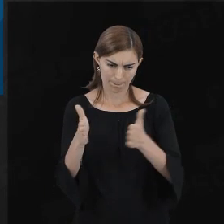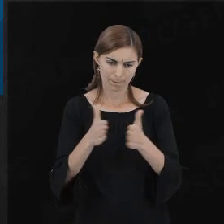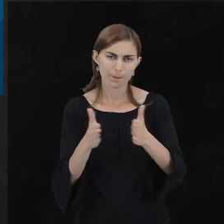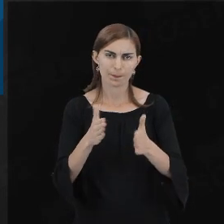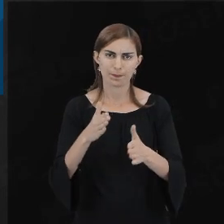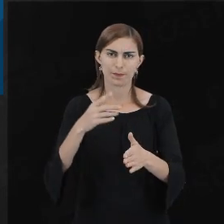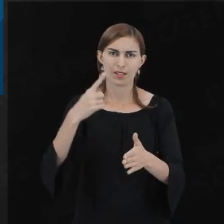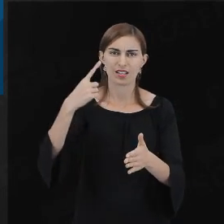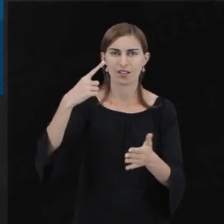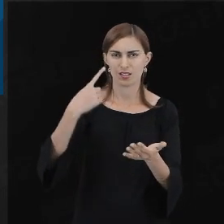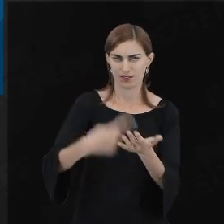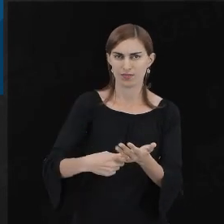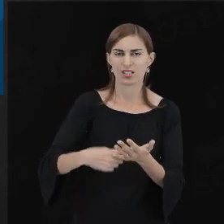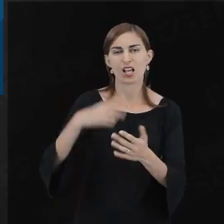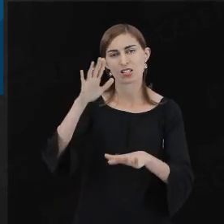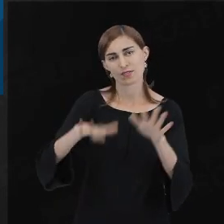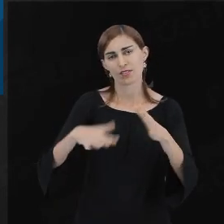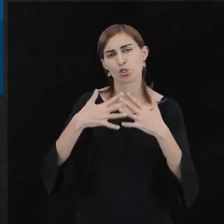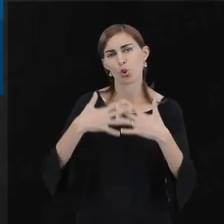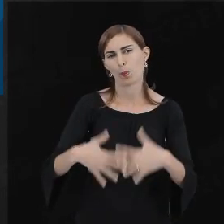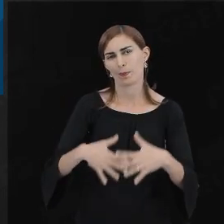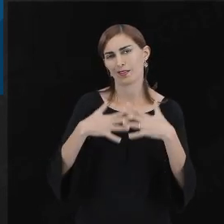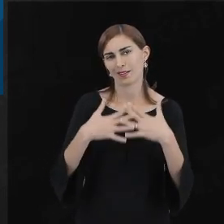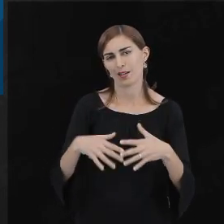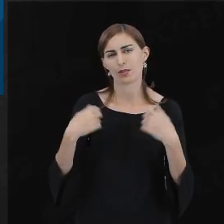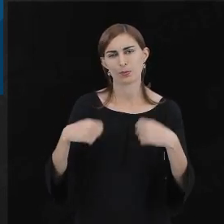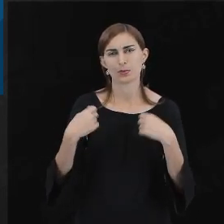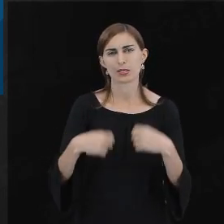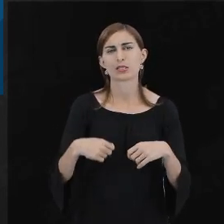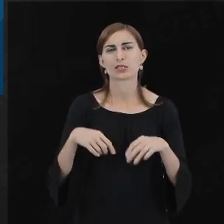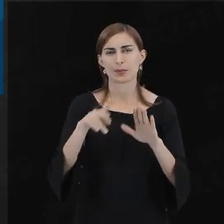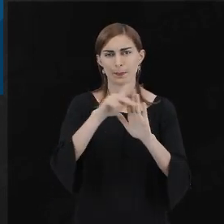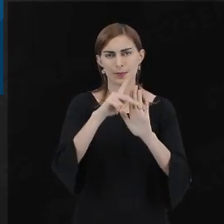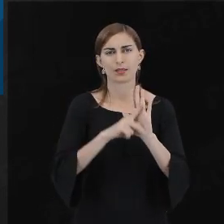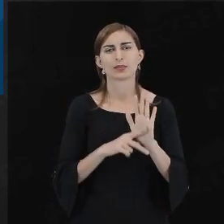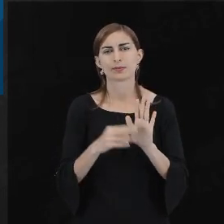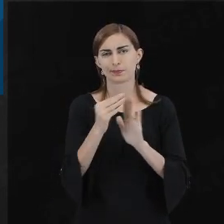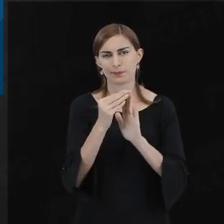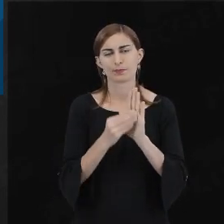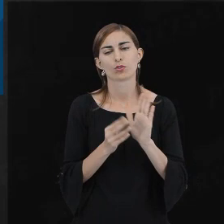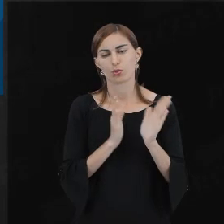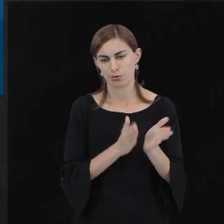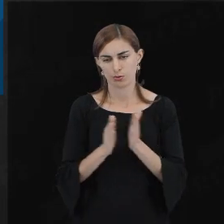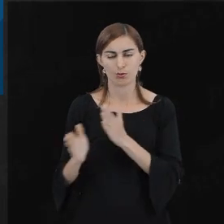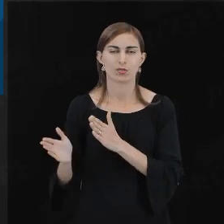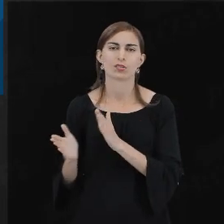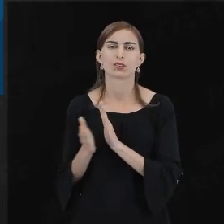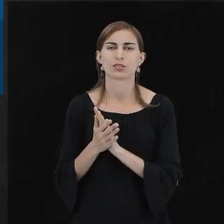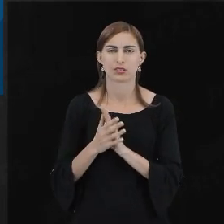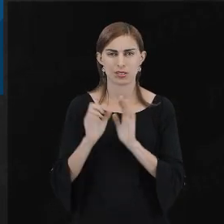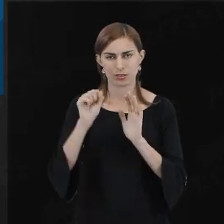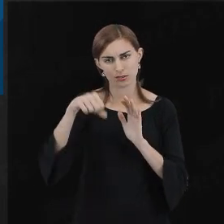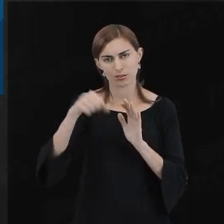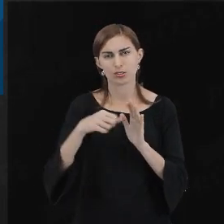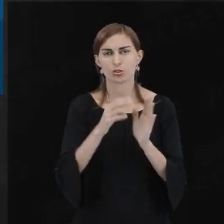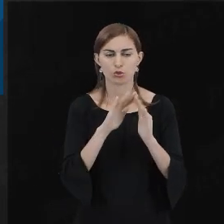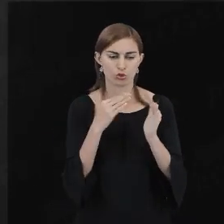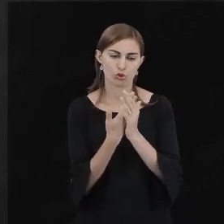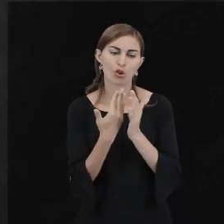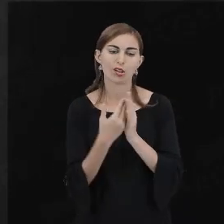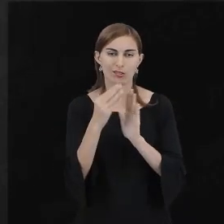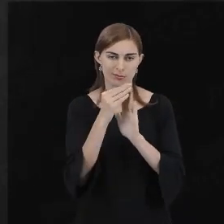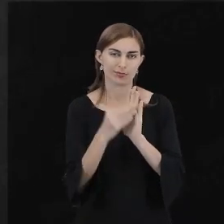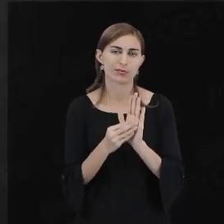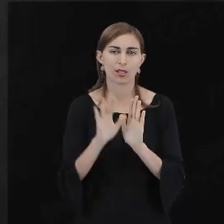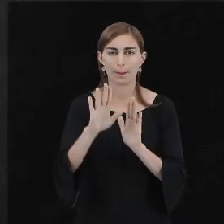turma em particular que teve uma demanda específica, que viveu uma situação em particular, ela precisa de um tempo extra para apropriação.